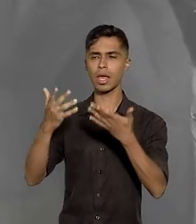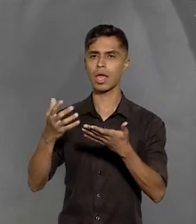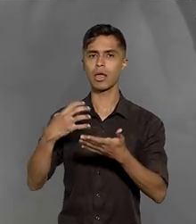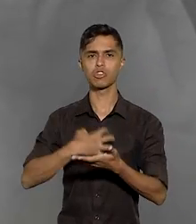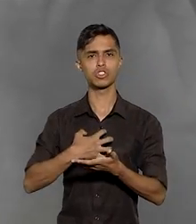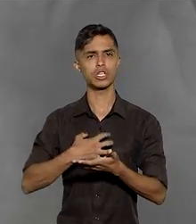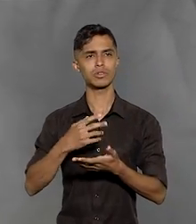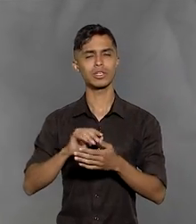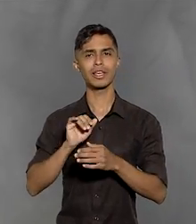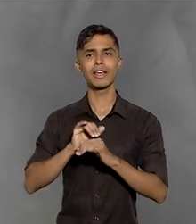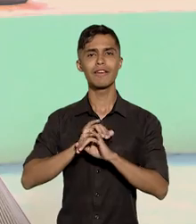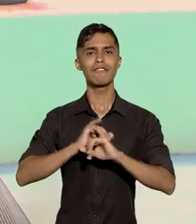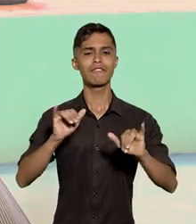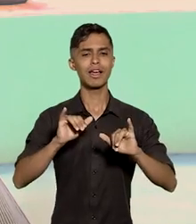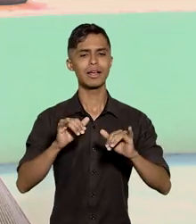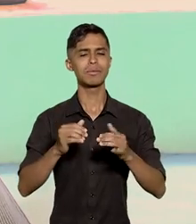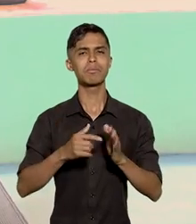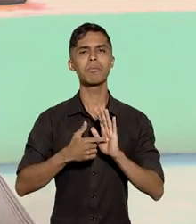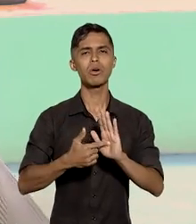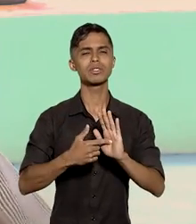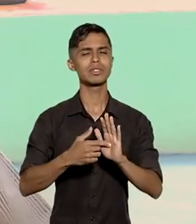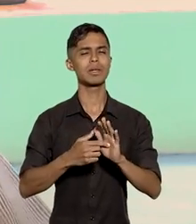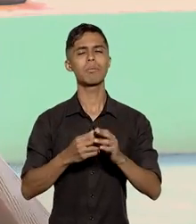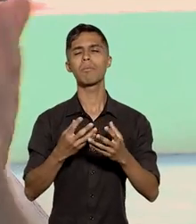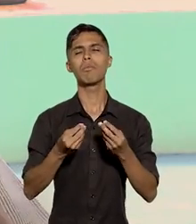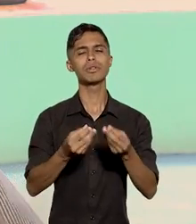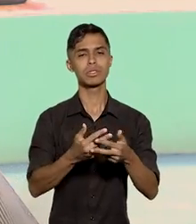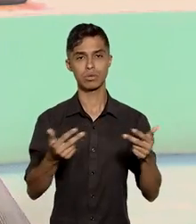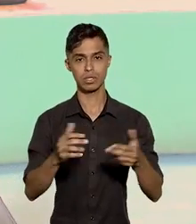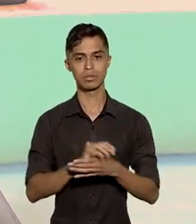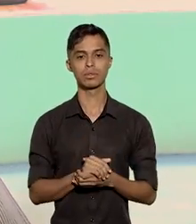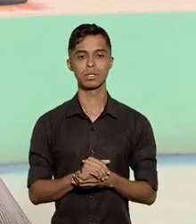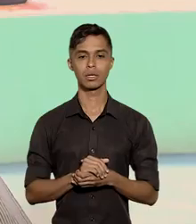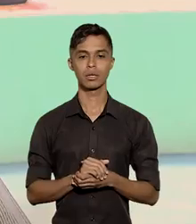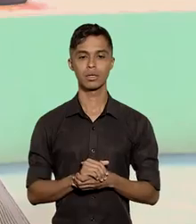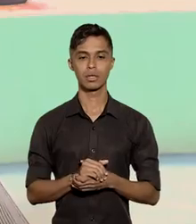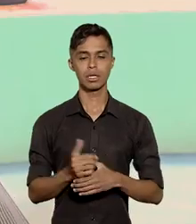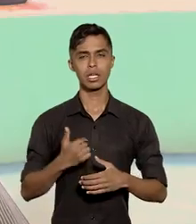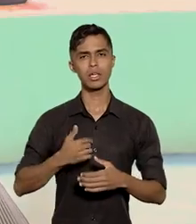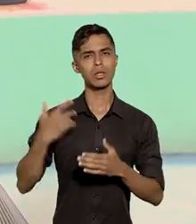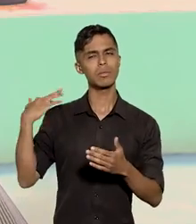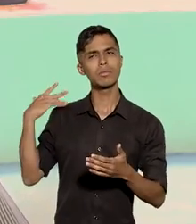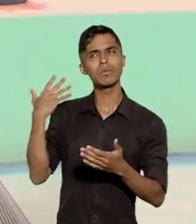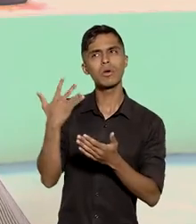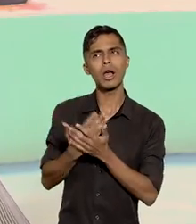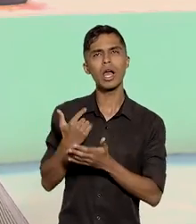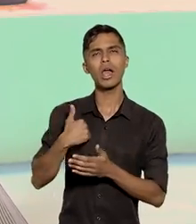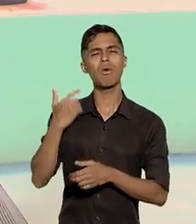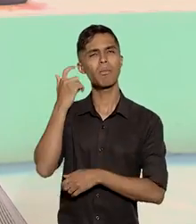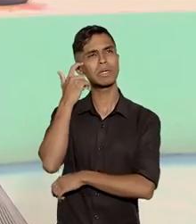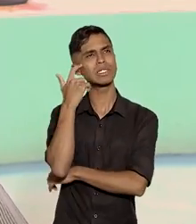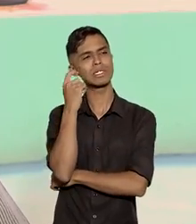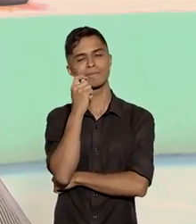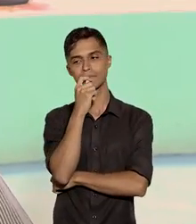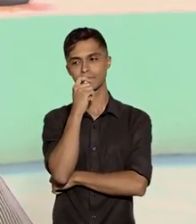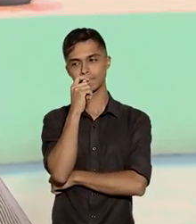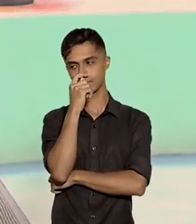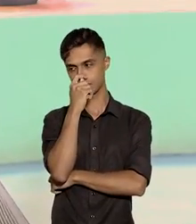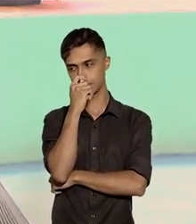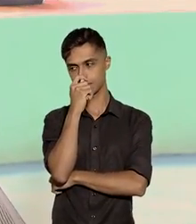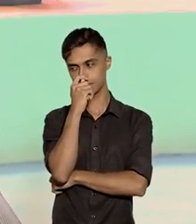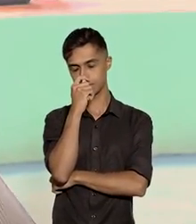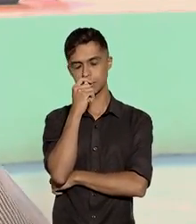ela fala mais que mil palavras. E eu, de uns tempos para cá, eu comecei a pensar